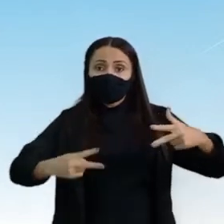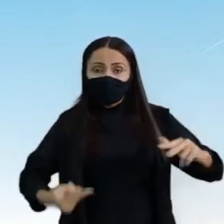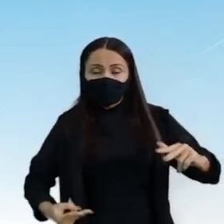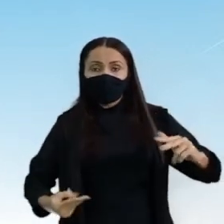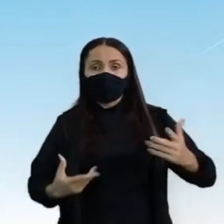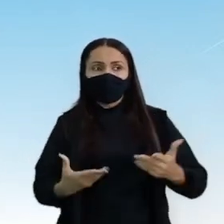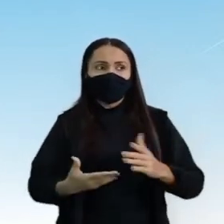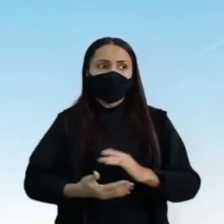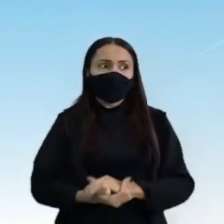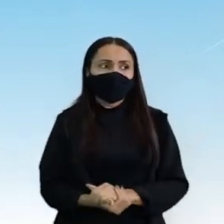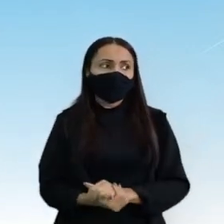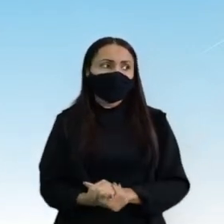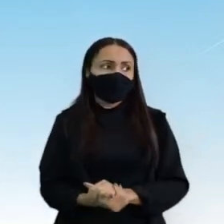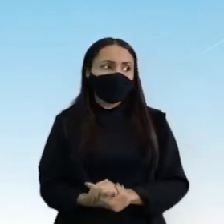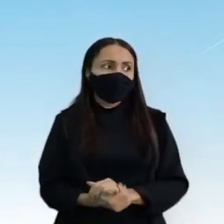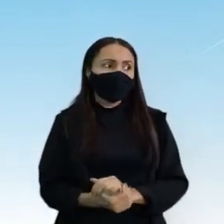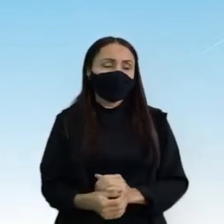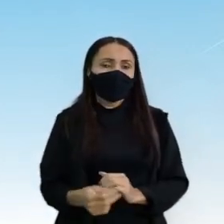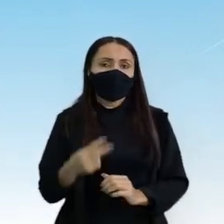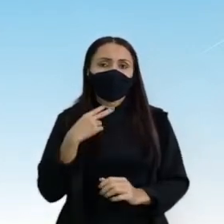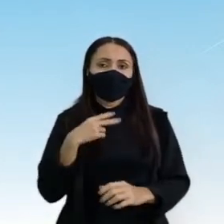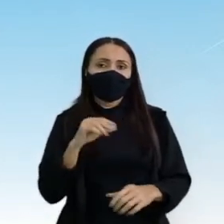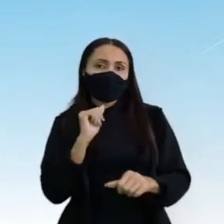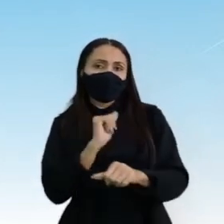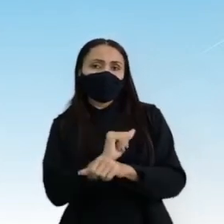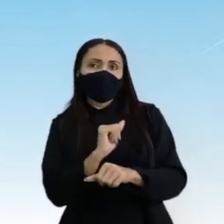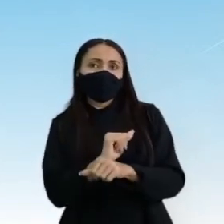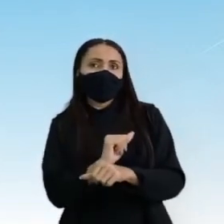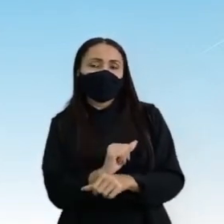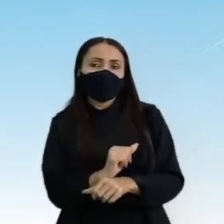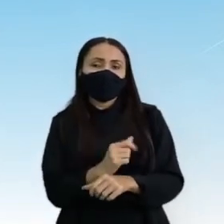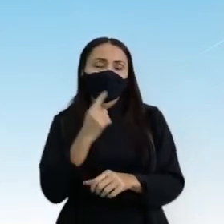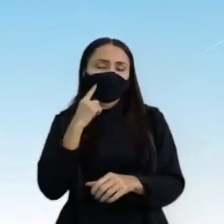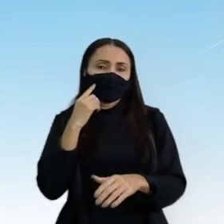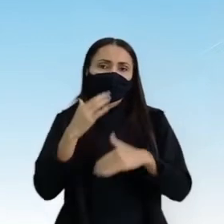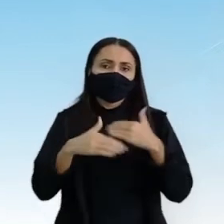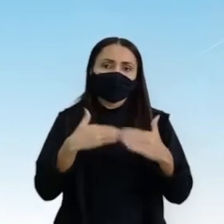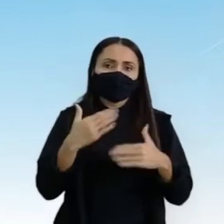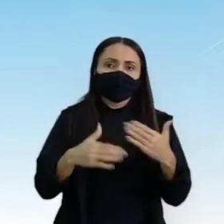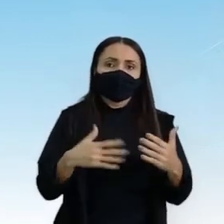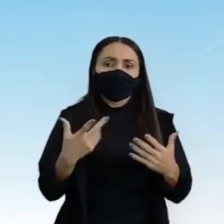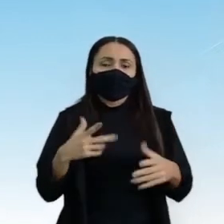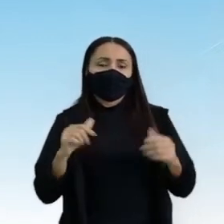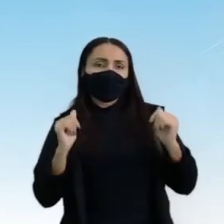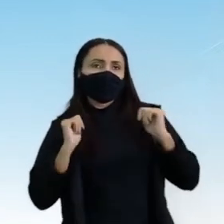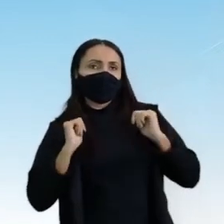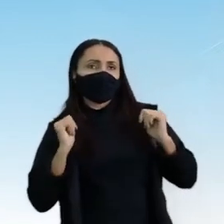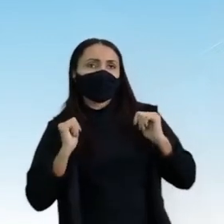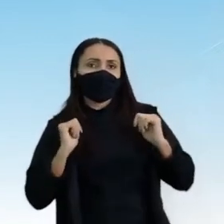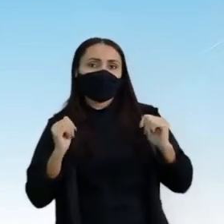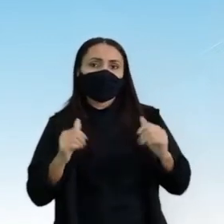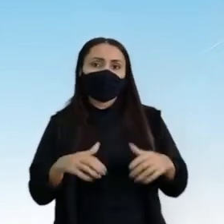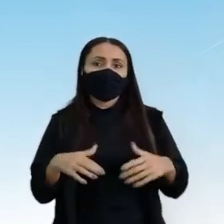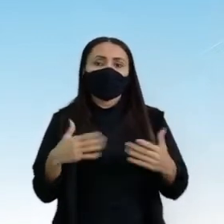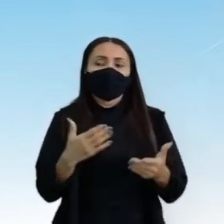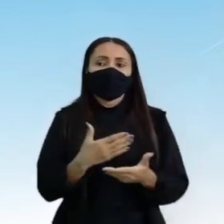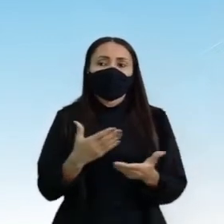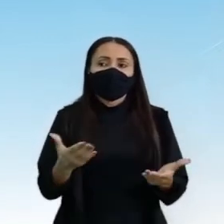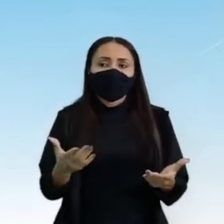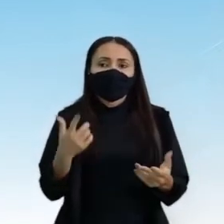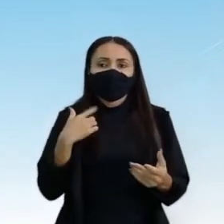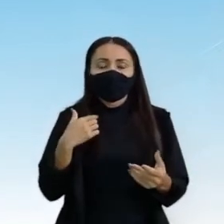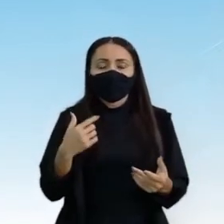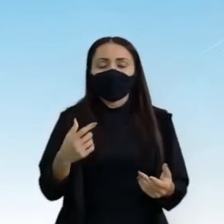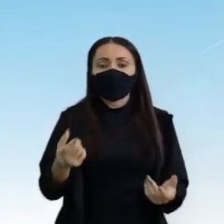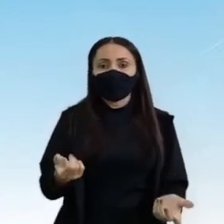entendeu? A questão é que eu não posso me acomodar ao processo hereditário e achar que não, eu vou me acomodar, já que realmente eu tenho essa predisposição a ter